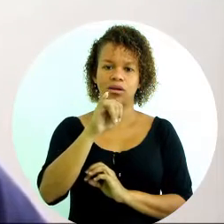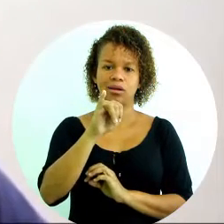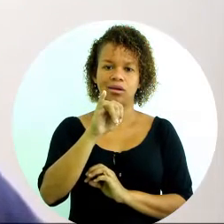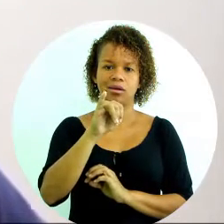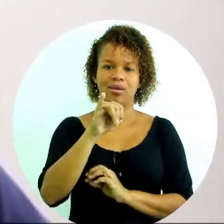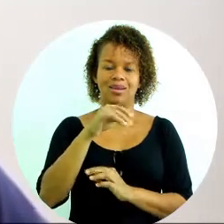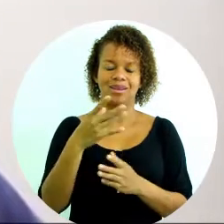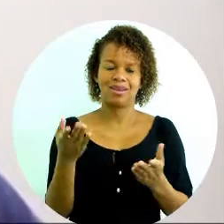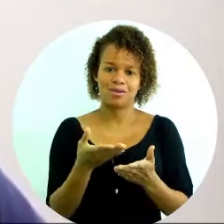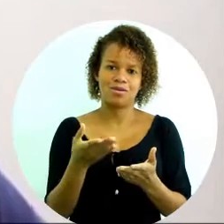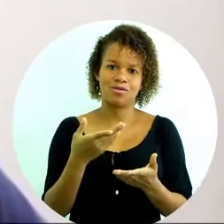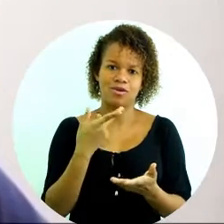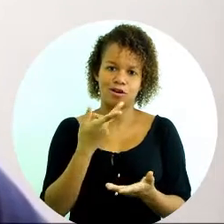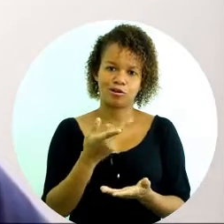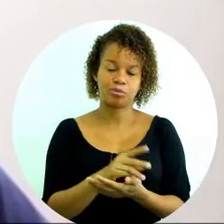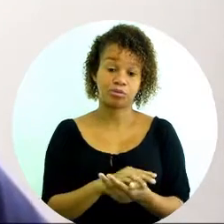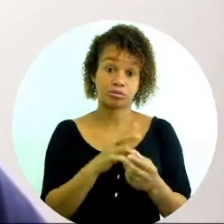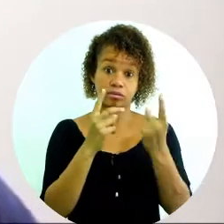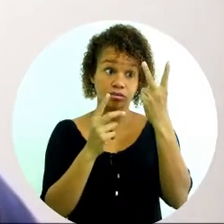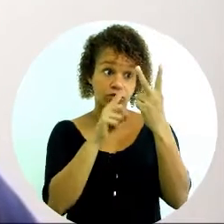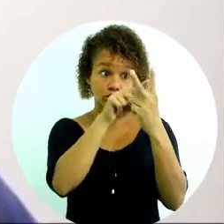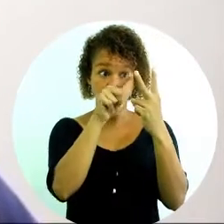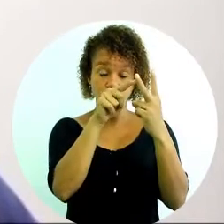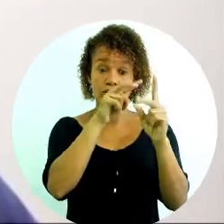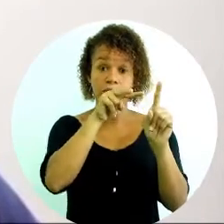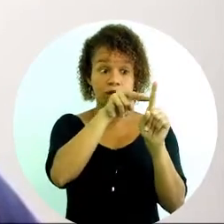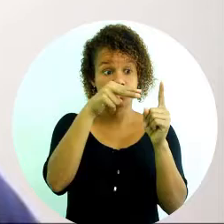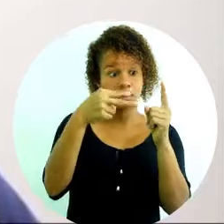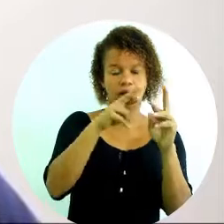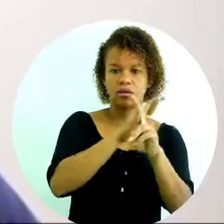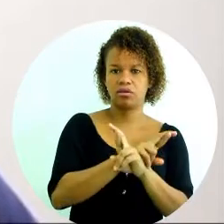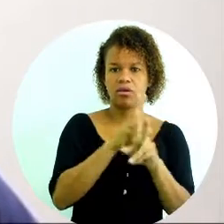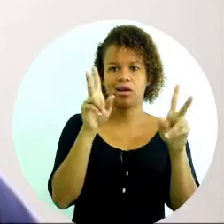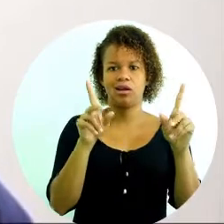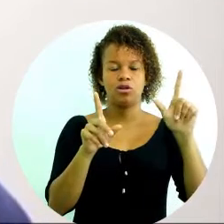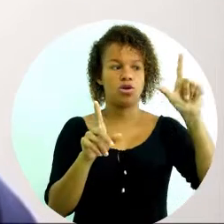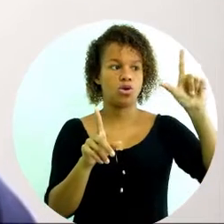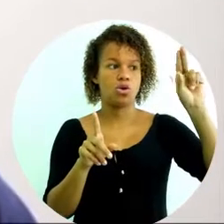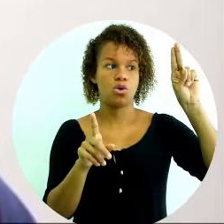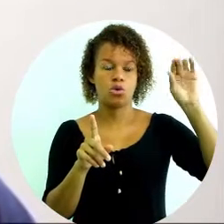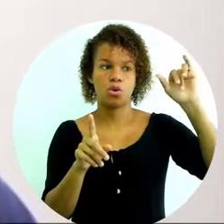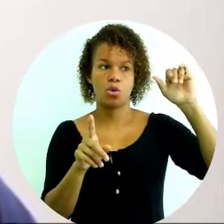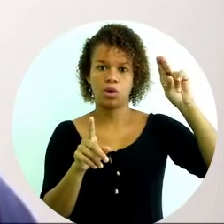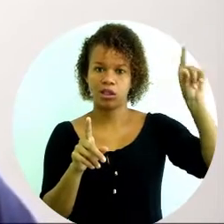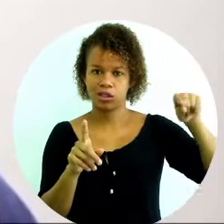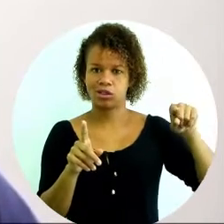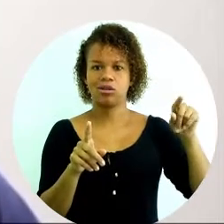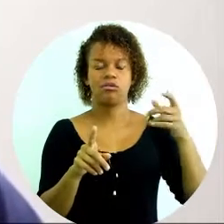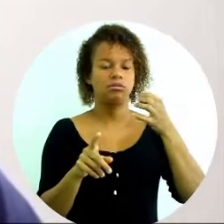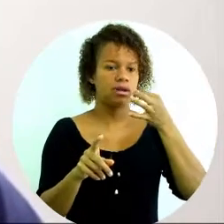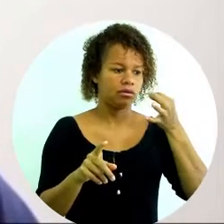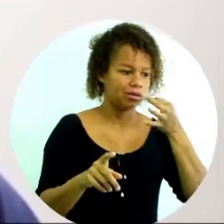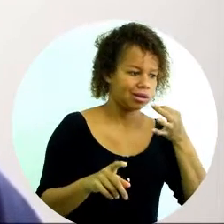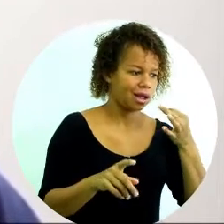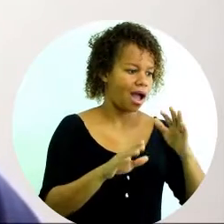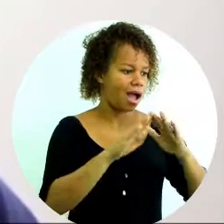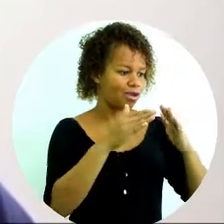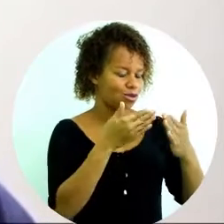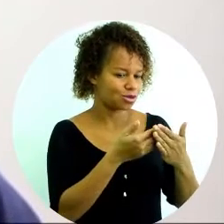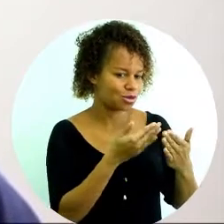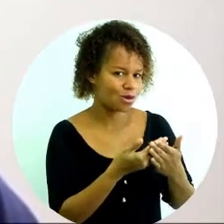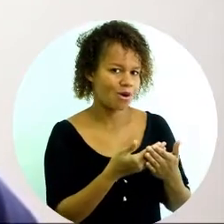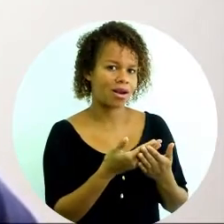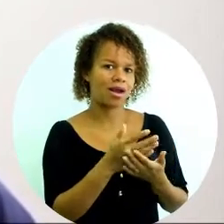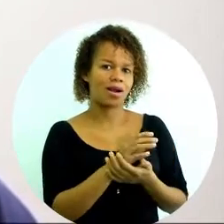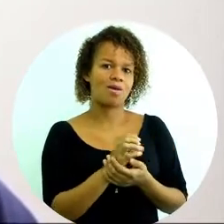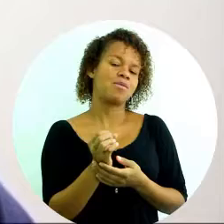denominou de contra-hegemonia. Duas perspectivas diferentes. Louis Althusser definindo